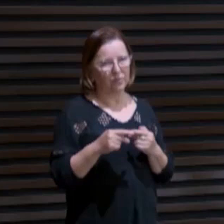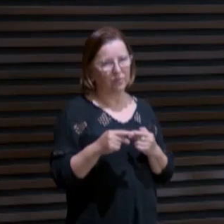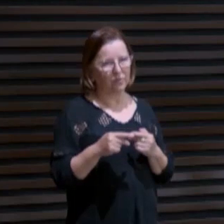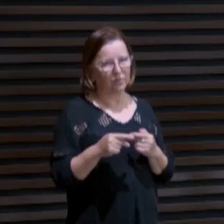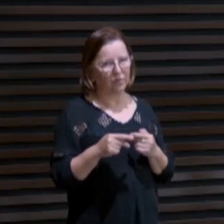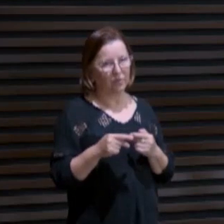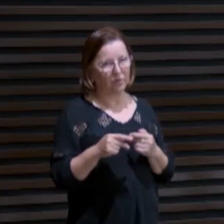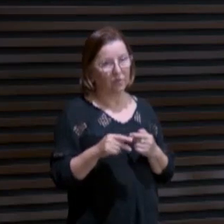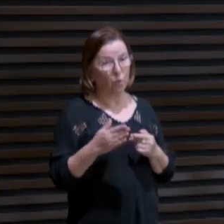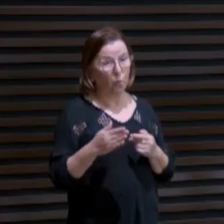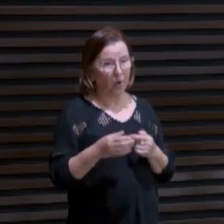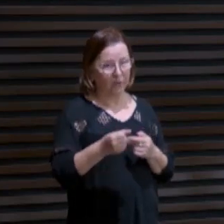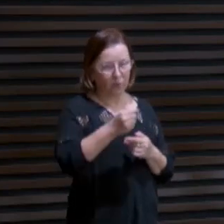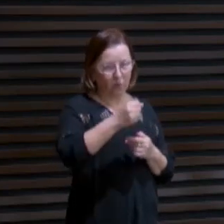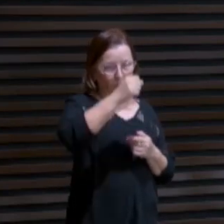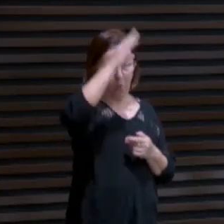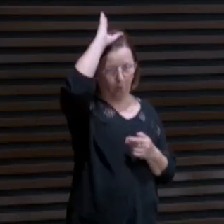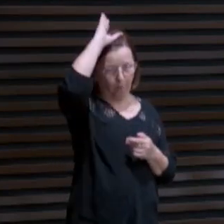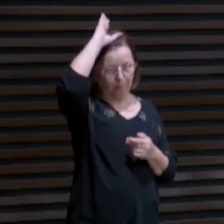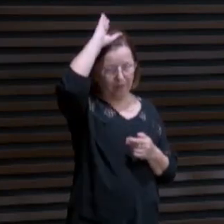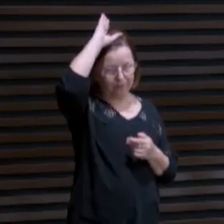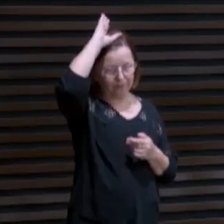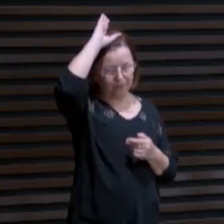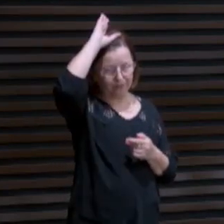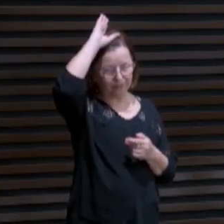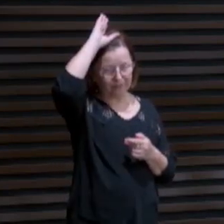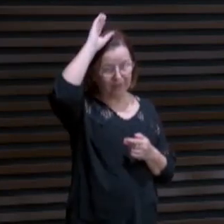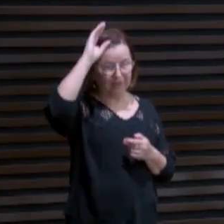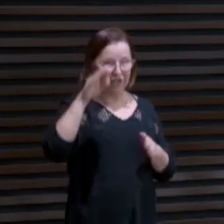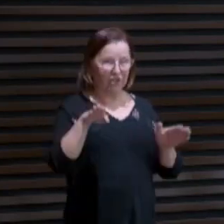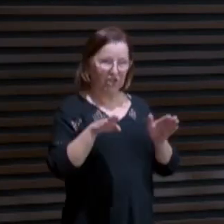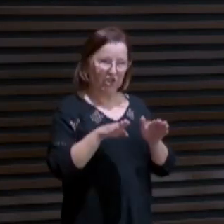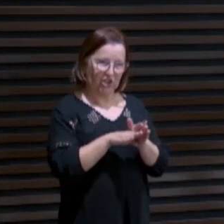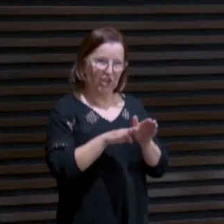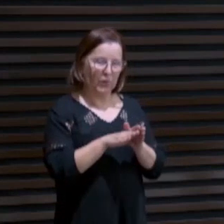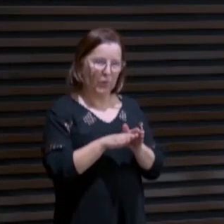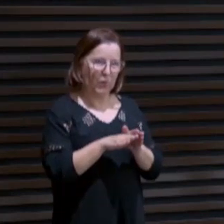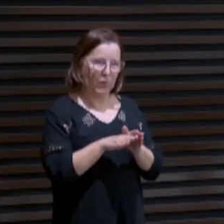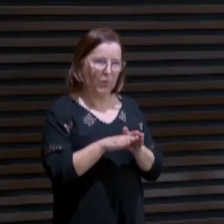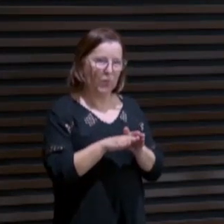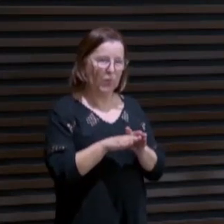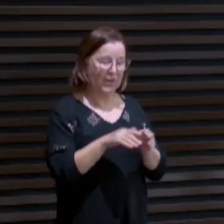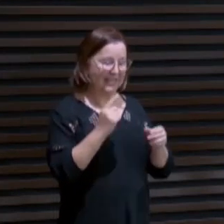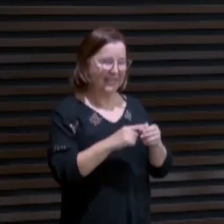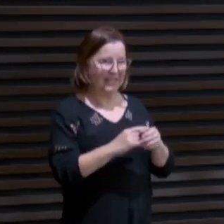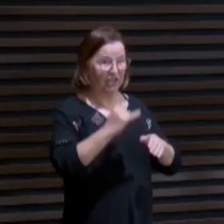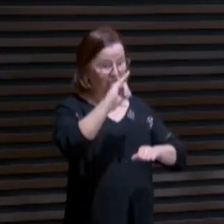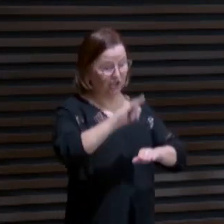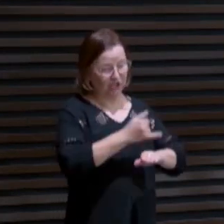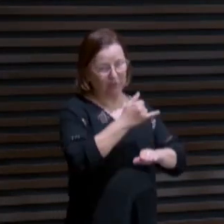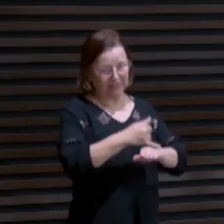Tito chegou nas portas de Jerusalém e destruiu tudo isto.